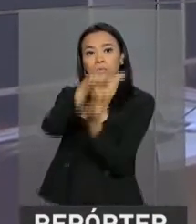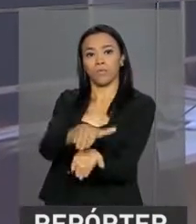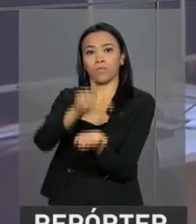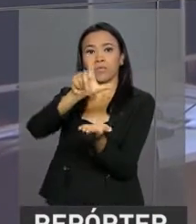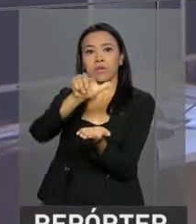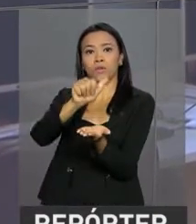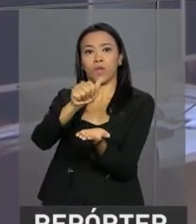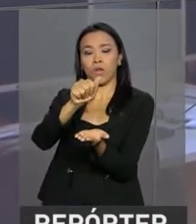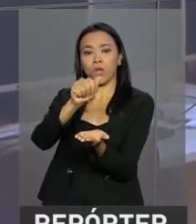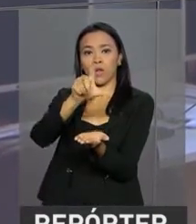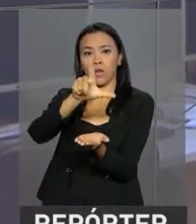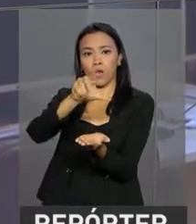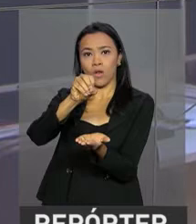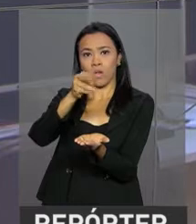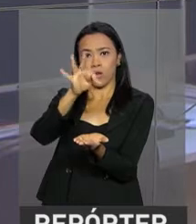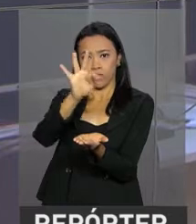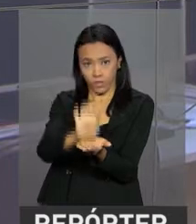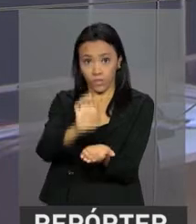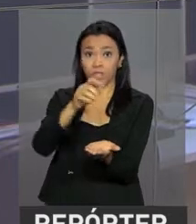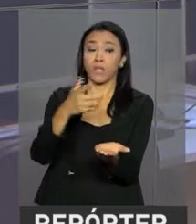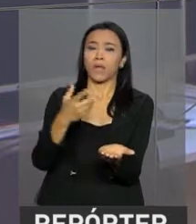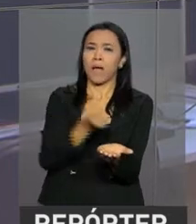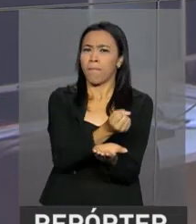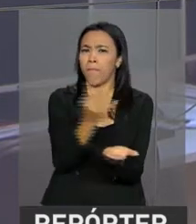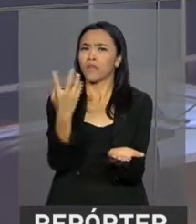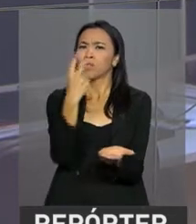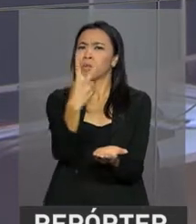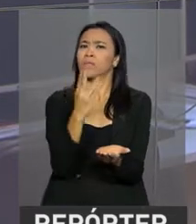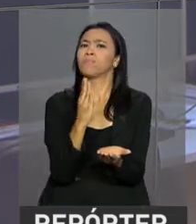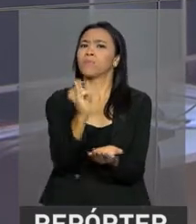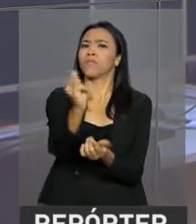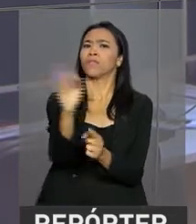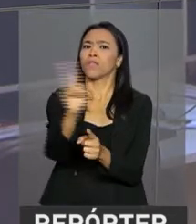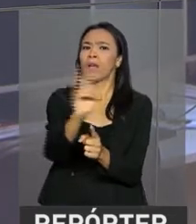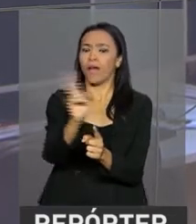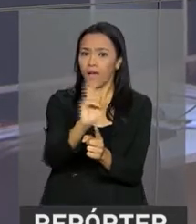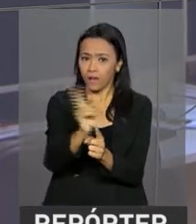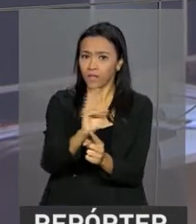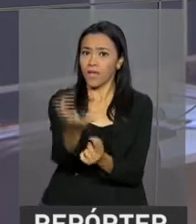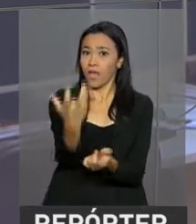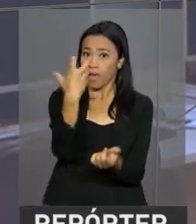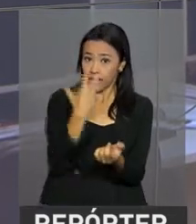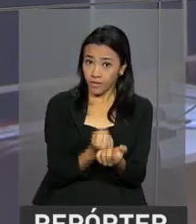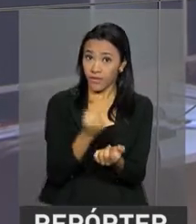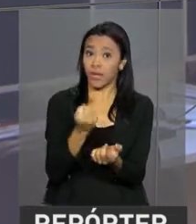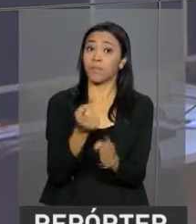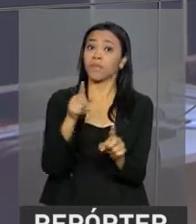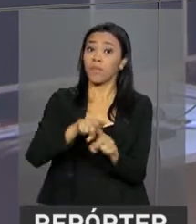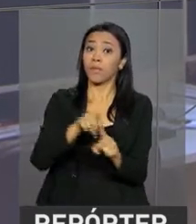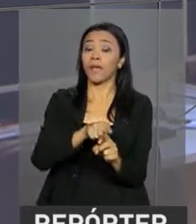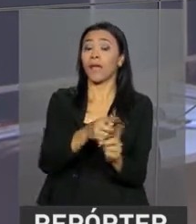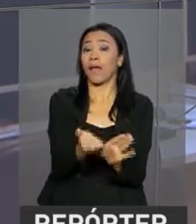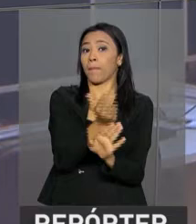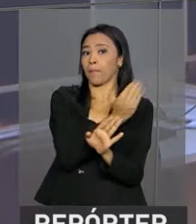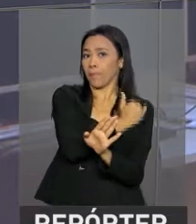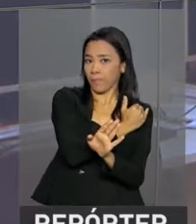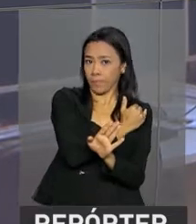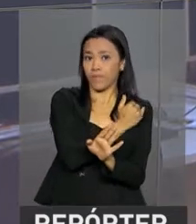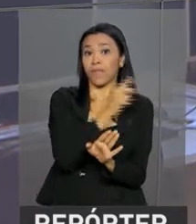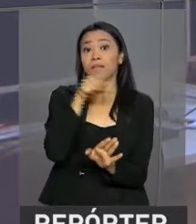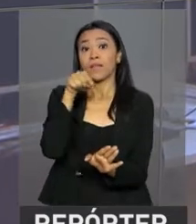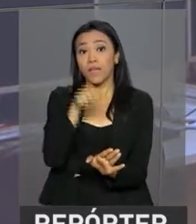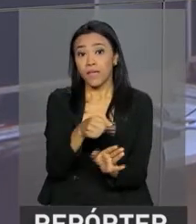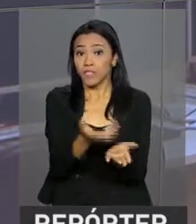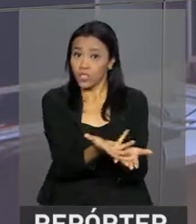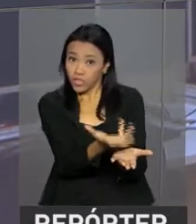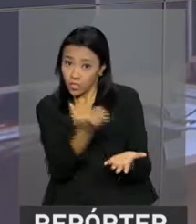contribuintes devem receber cerca de 2 bilhões de reais referentes também há lotes anteriores caso o valor da